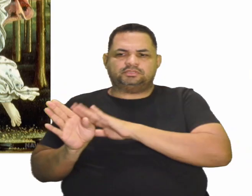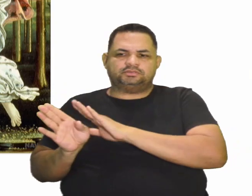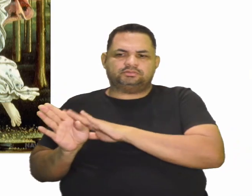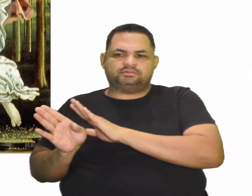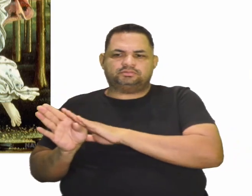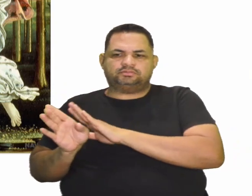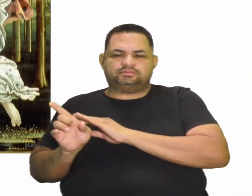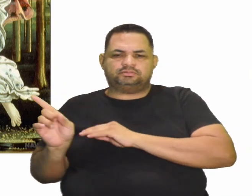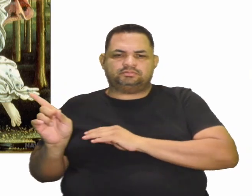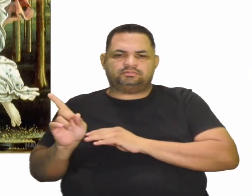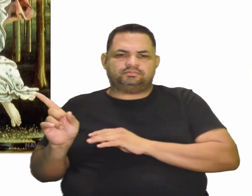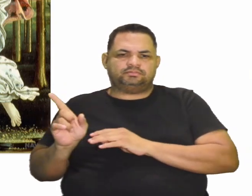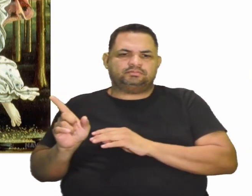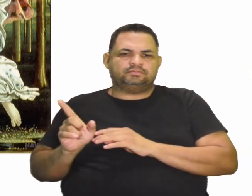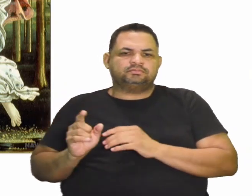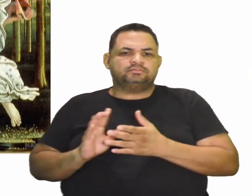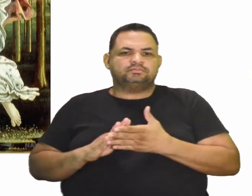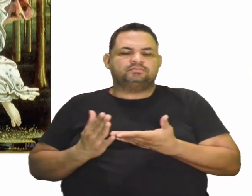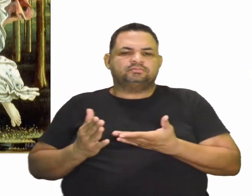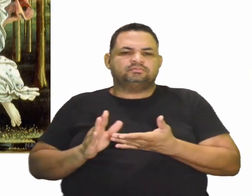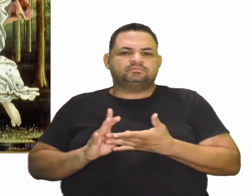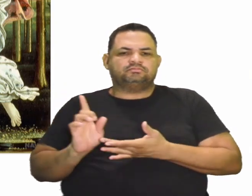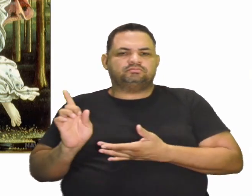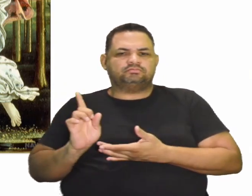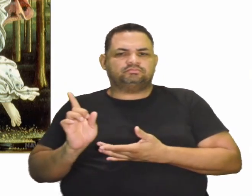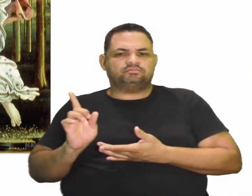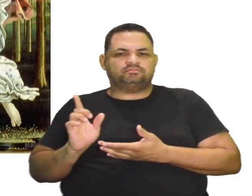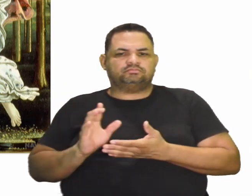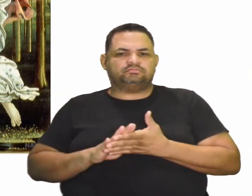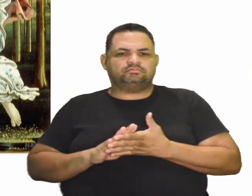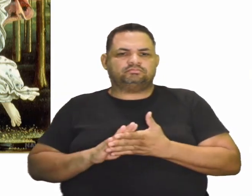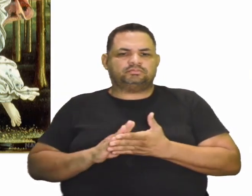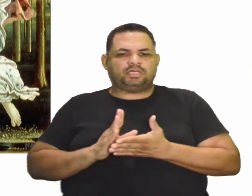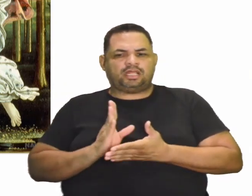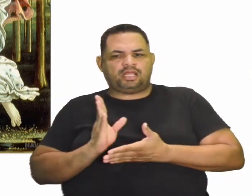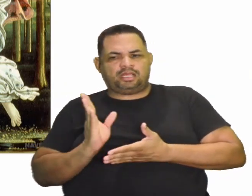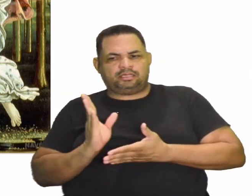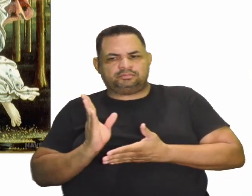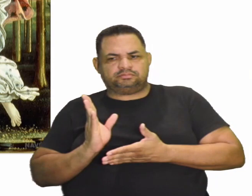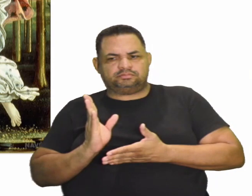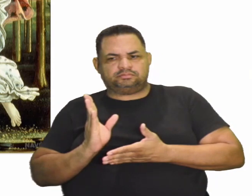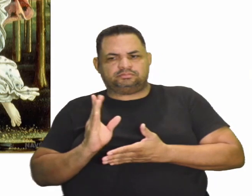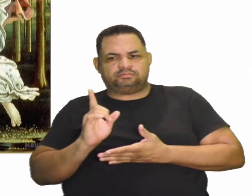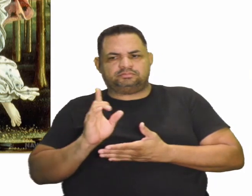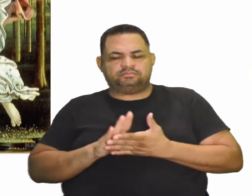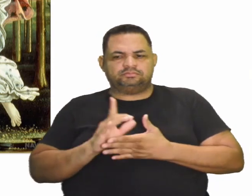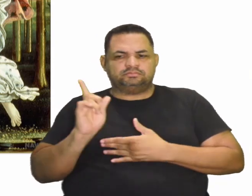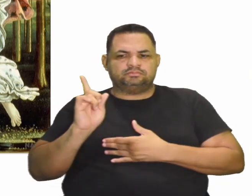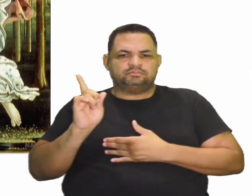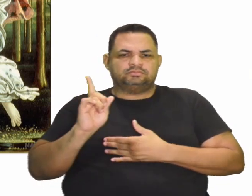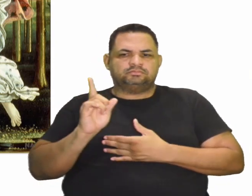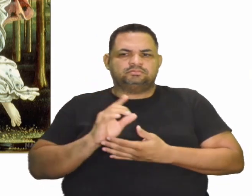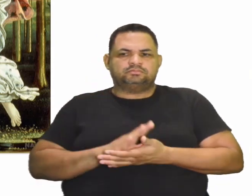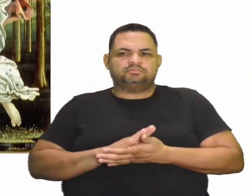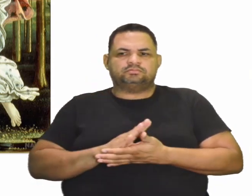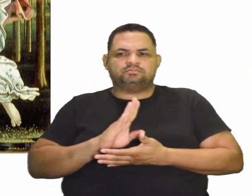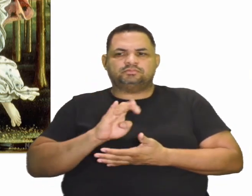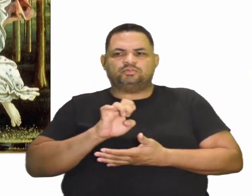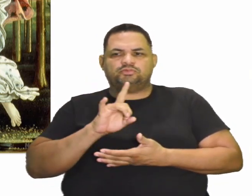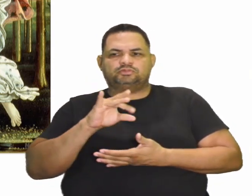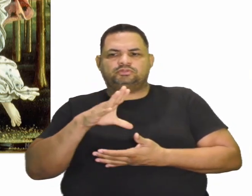vista, que ela está assim com uma inclinação à direita, né? Então,